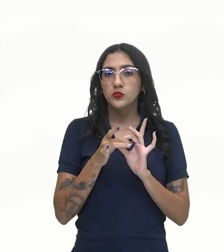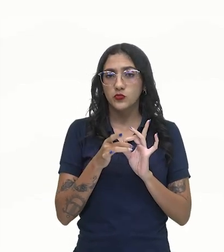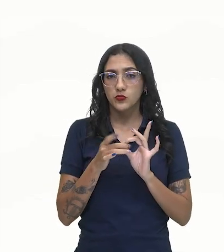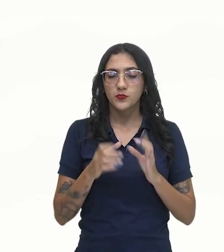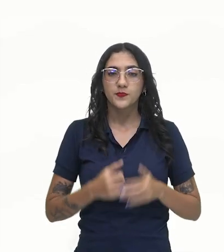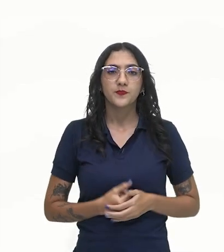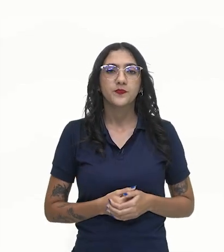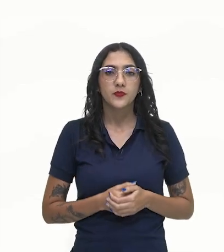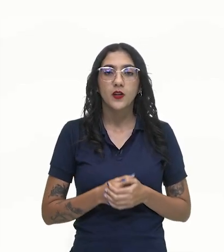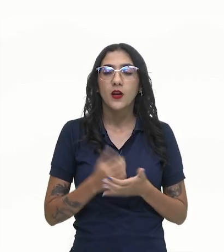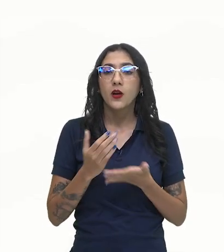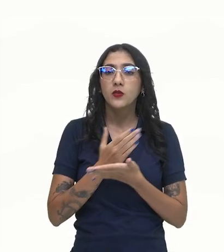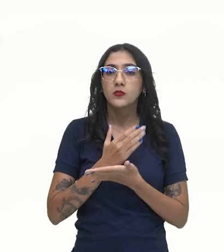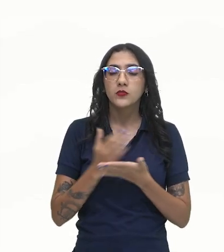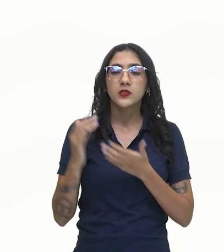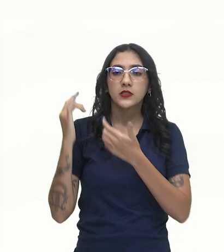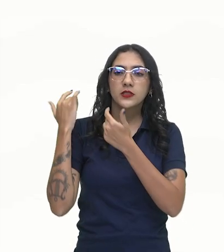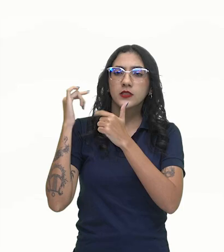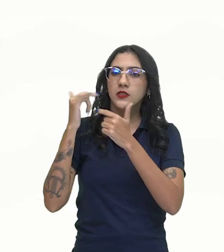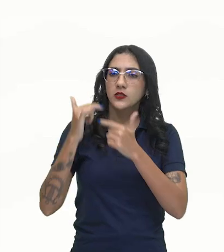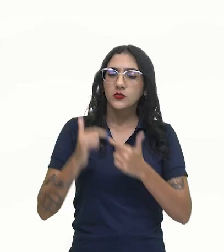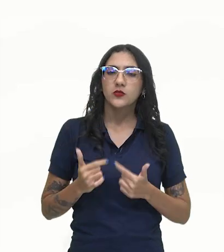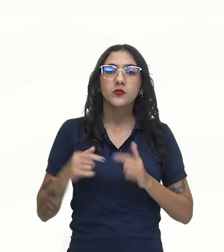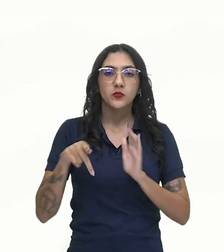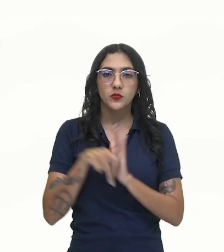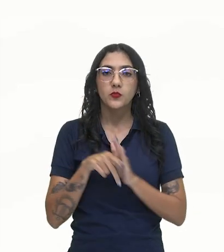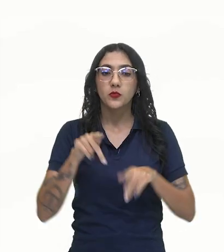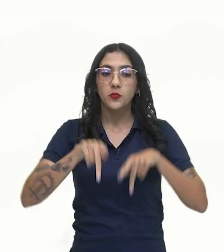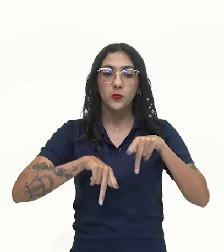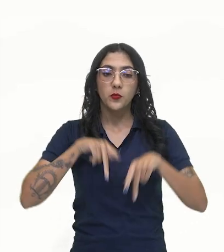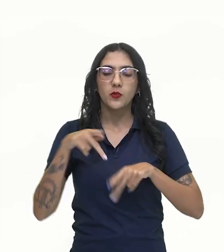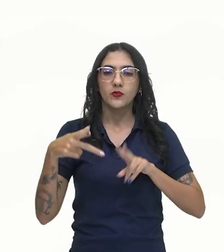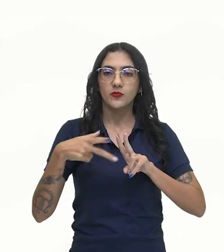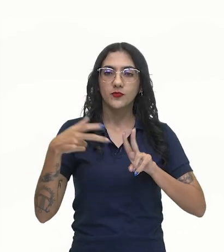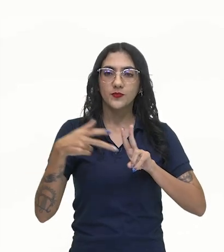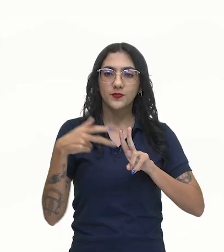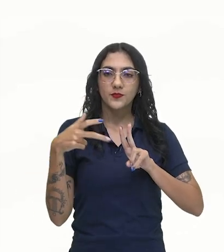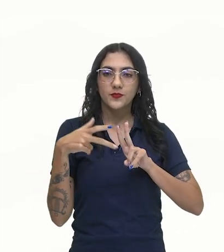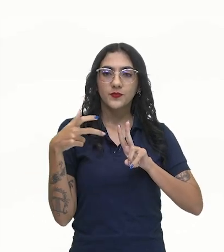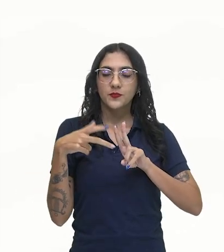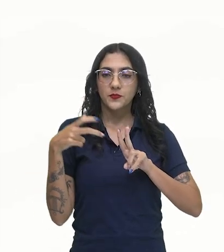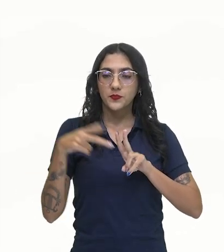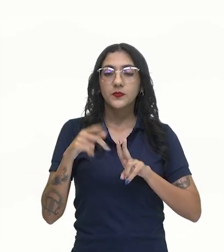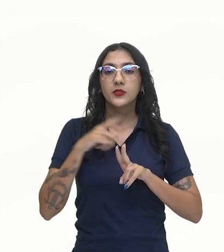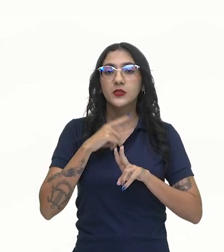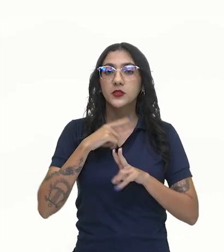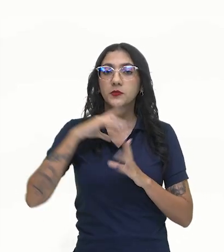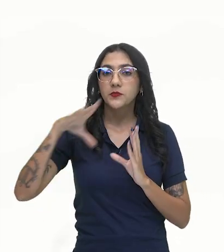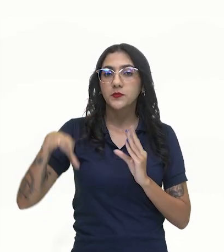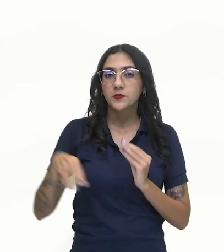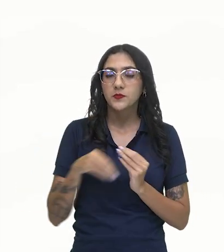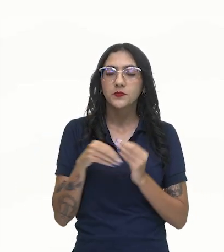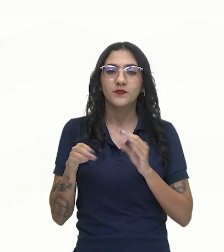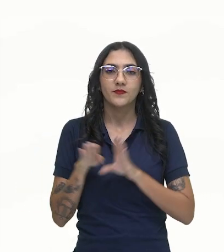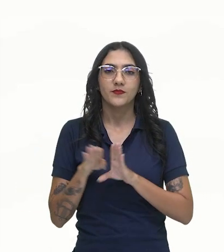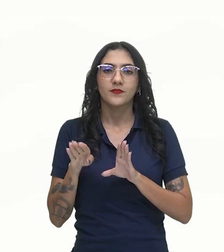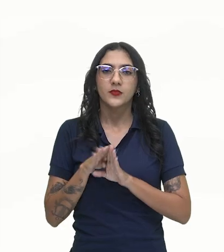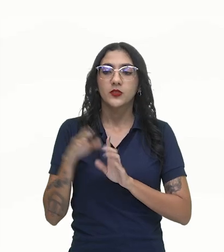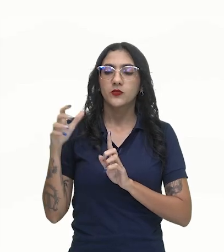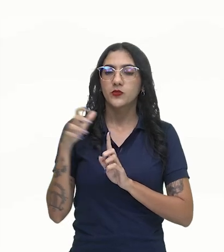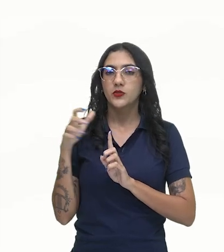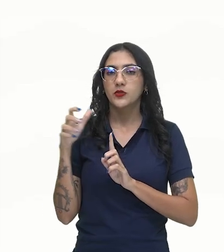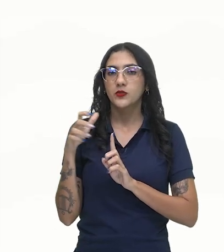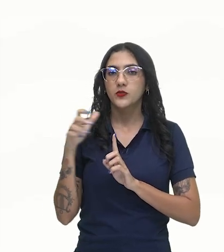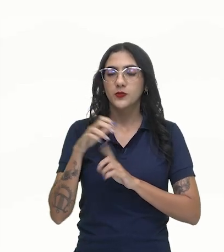os indigenous traditions, as tradições indígenas que foram enriquecidas, olha aqui, enriched